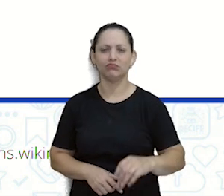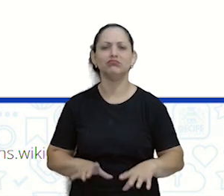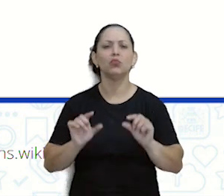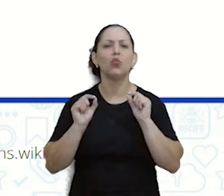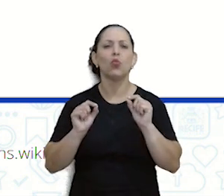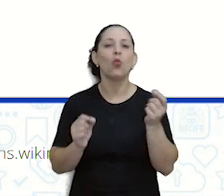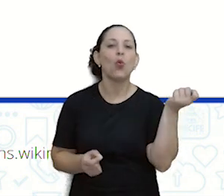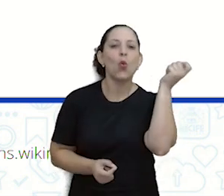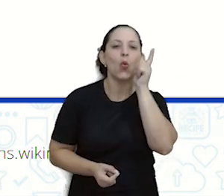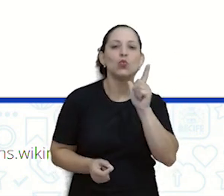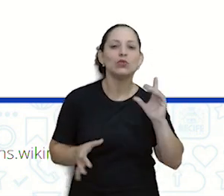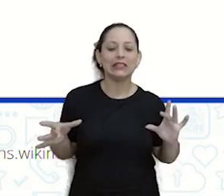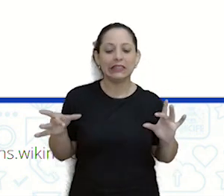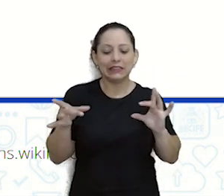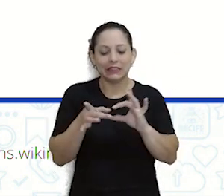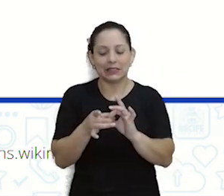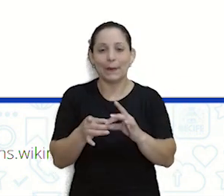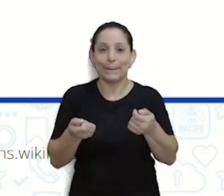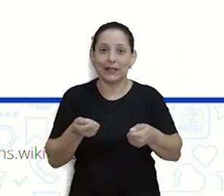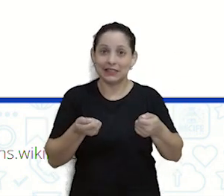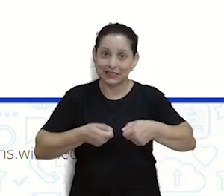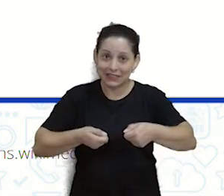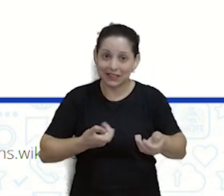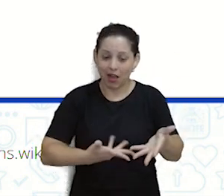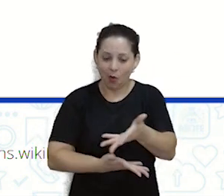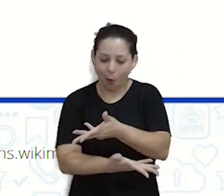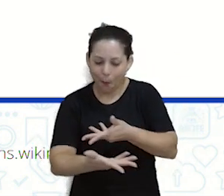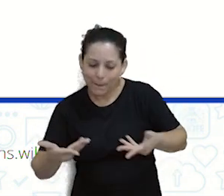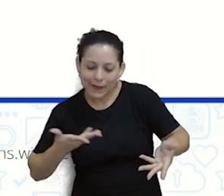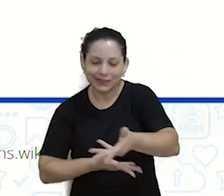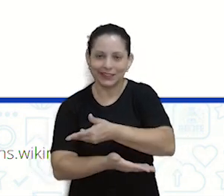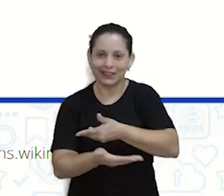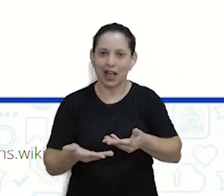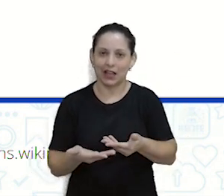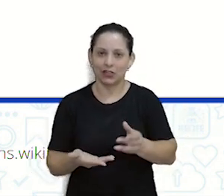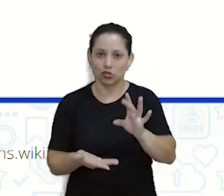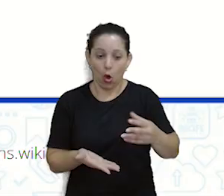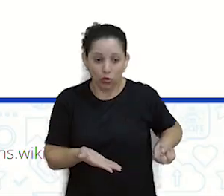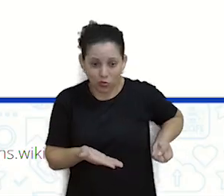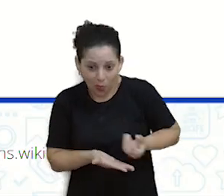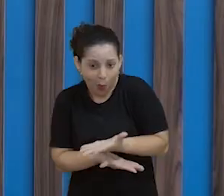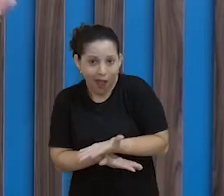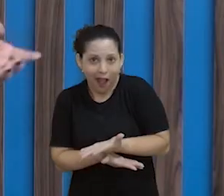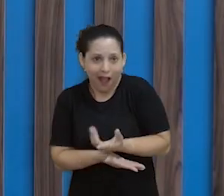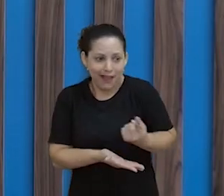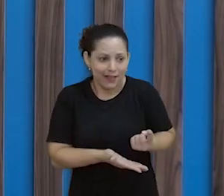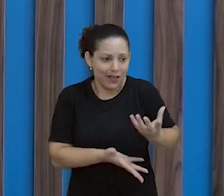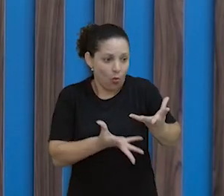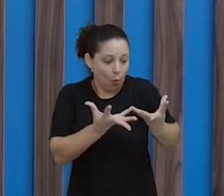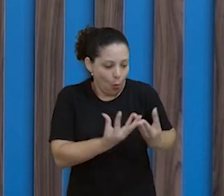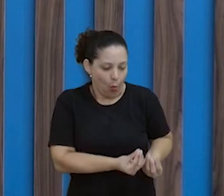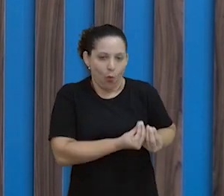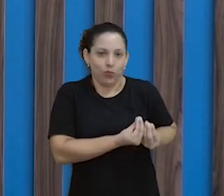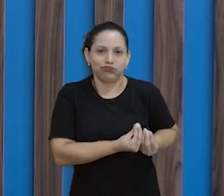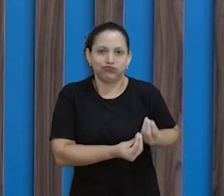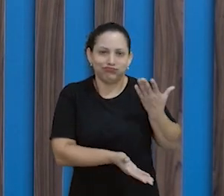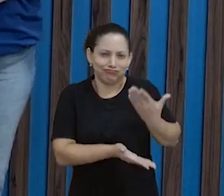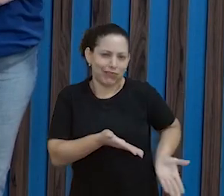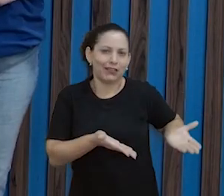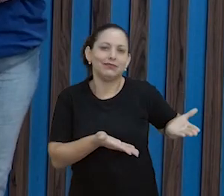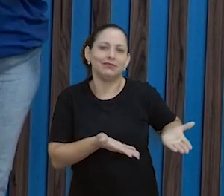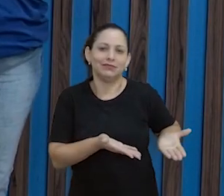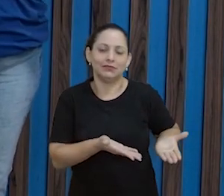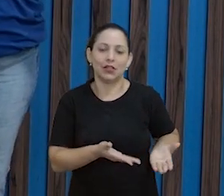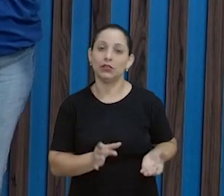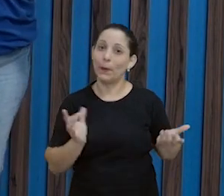uma ligação, ele precisa do compartilhamento, né? Ele não tem pode como doar, Se né, doar, prof? ele desaparece, né? Desaparece,